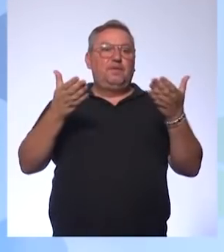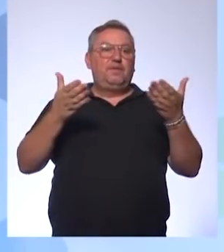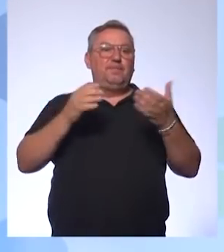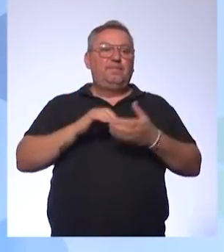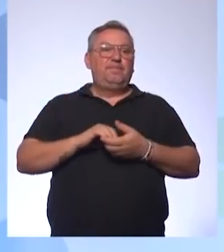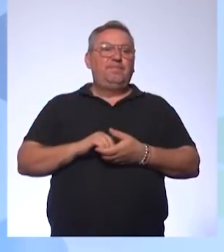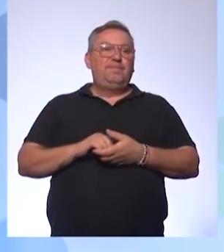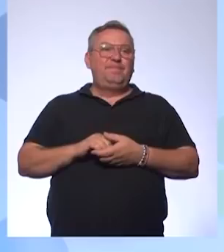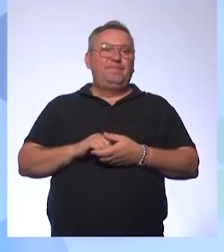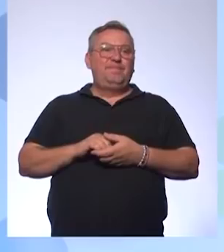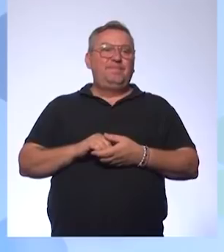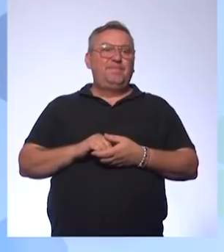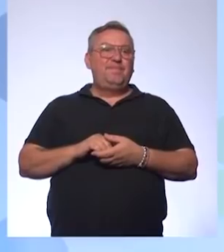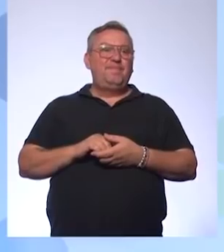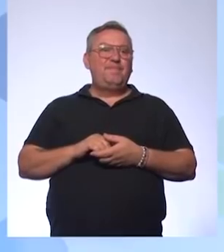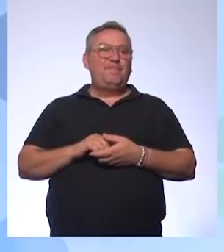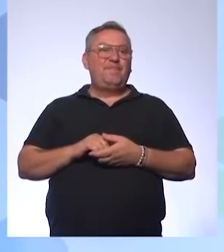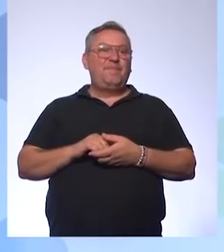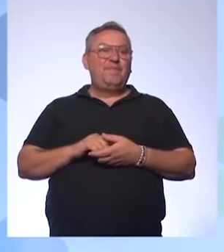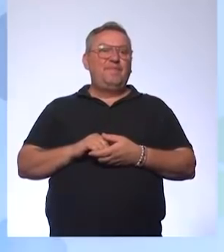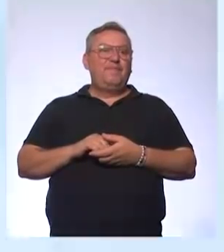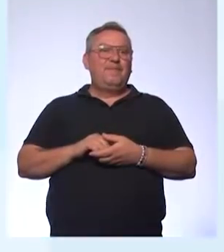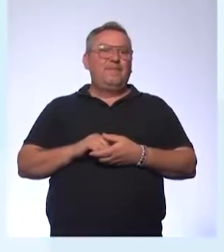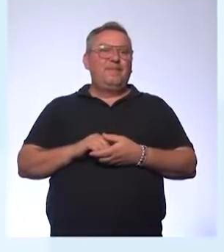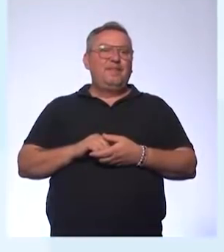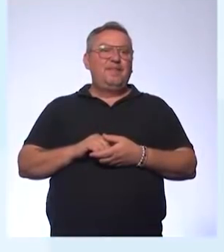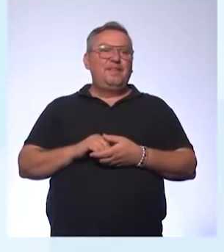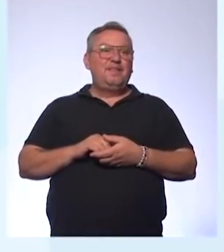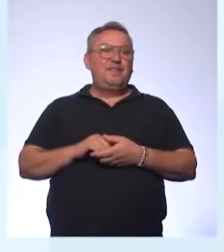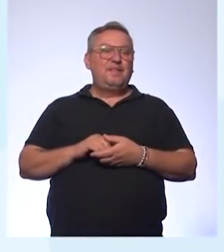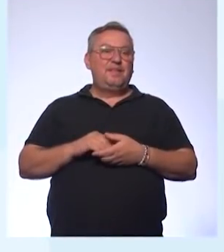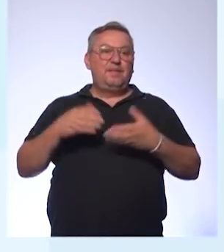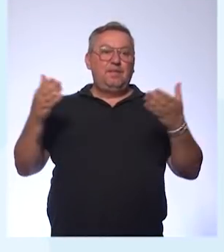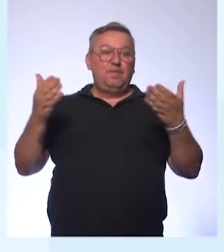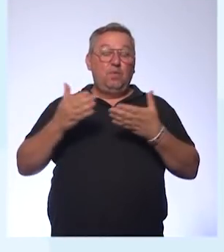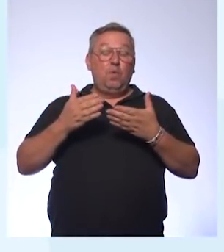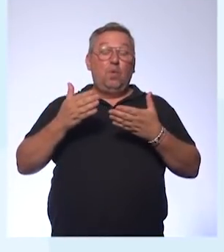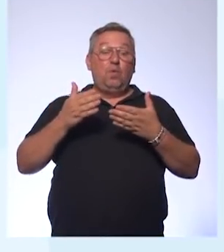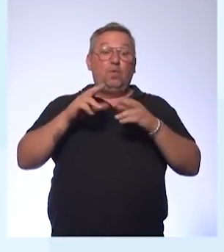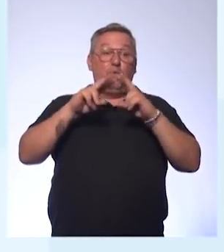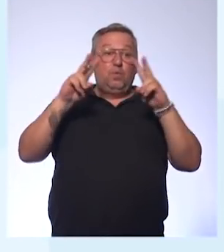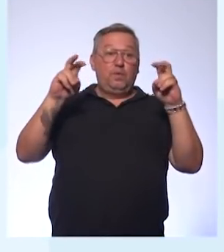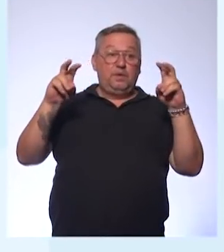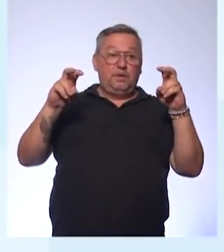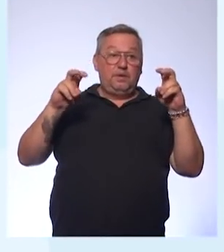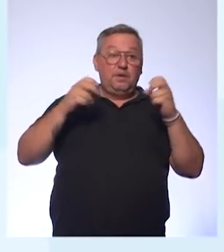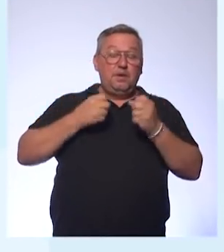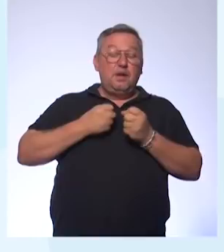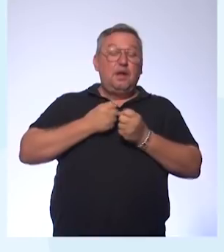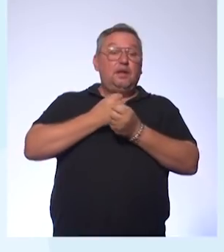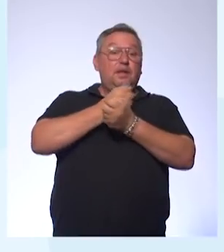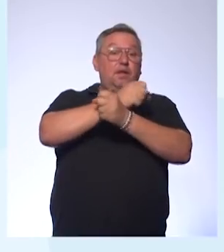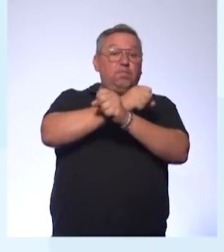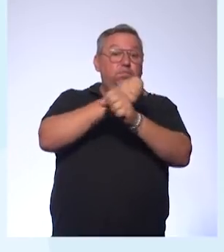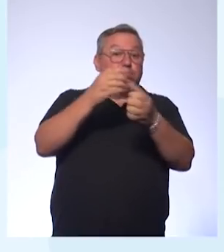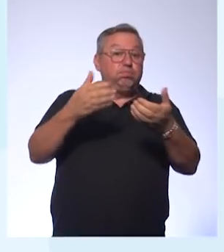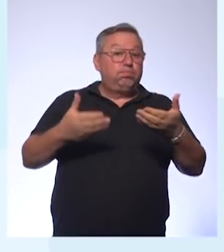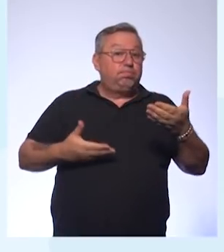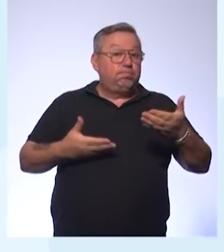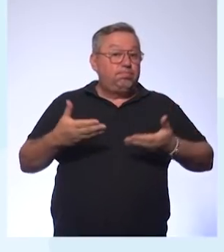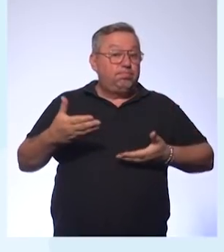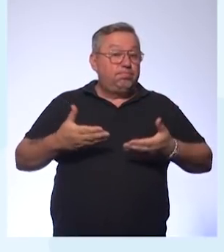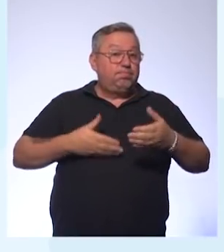na tela. Olha lá, pessoal. Hoje, nosso tema da aula é escravidão e servidão,